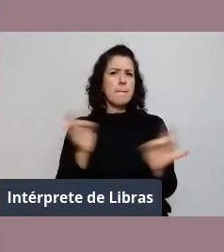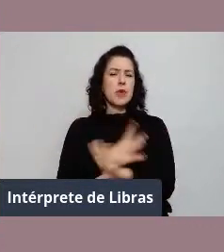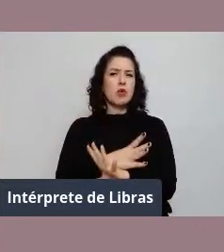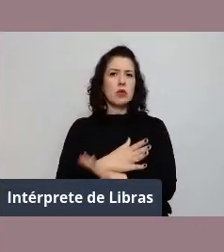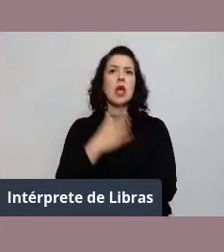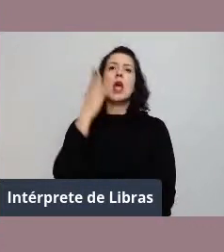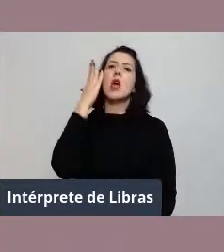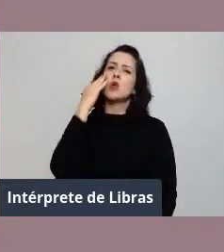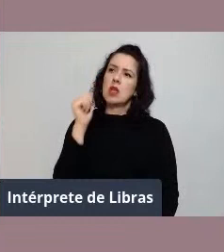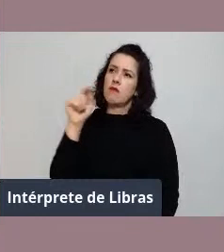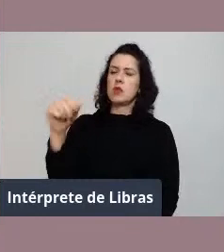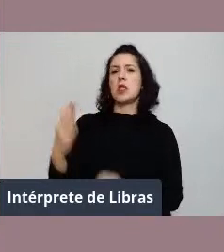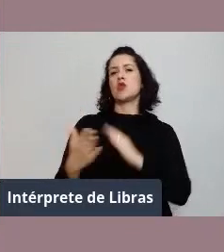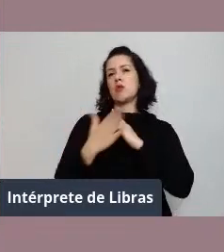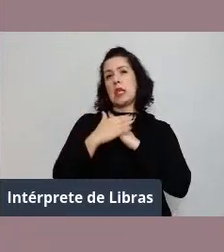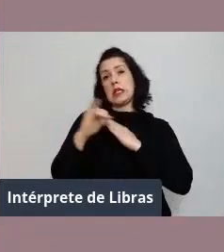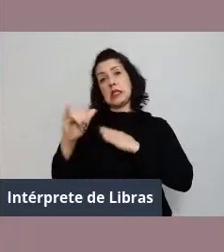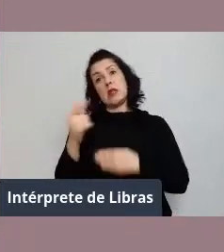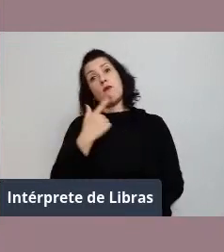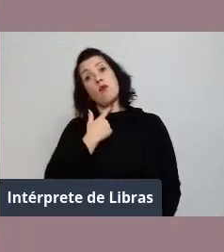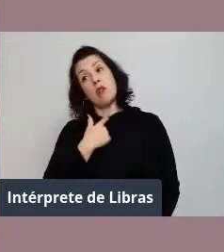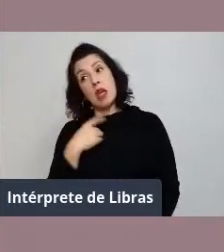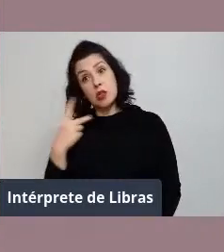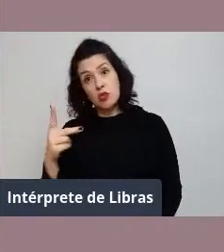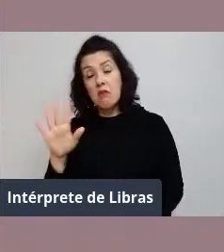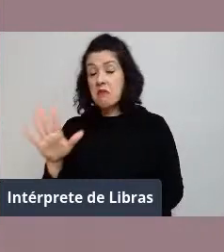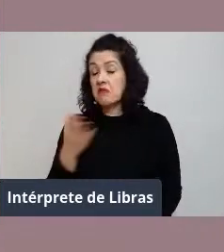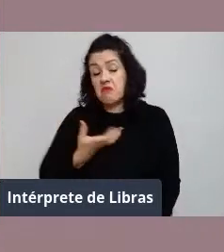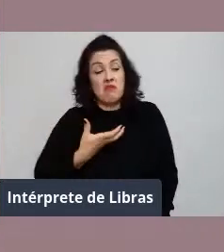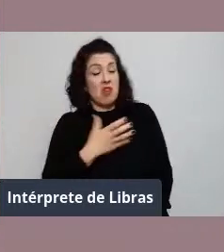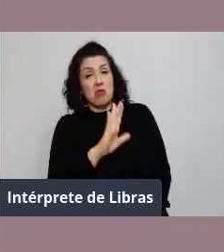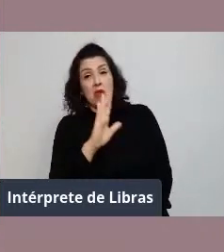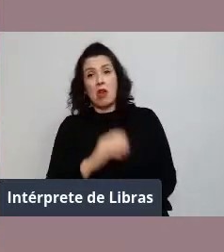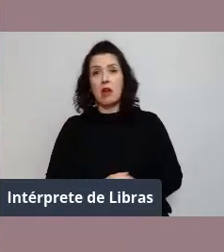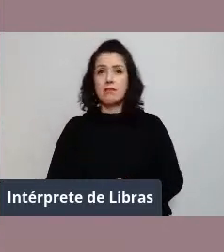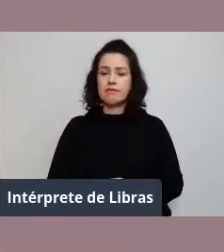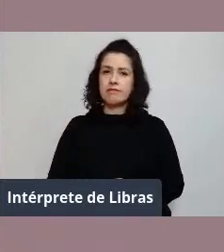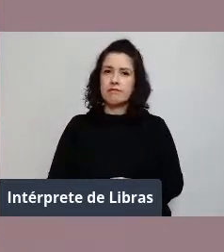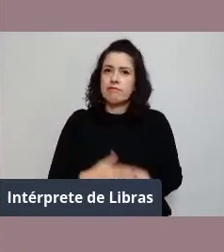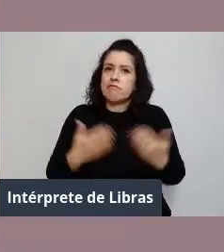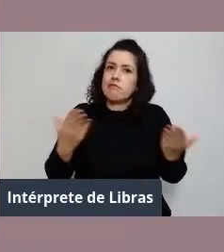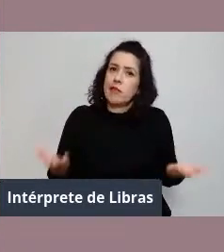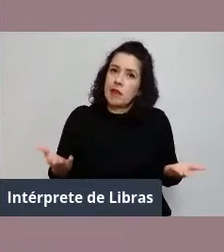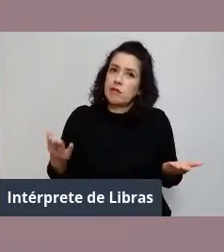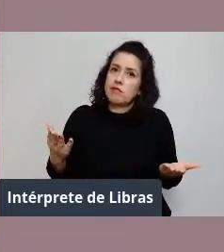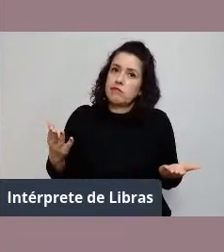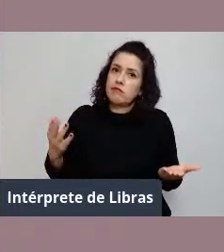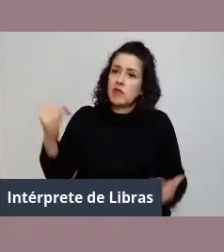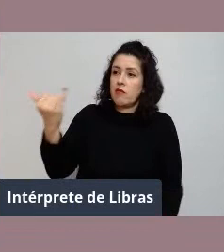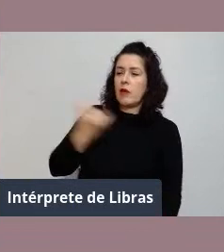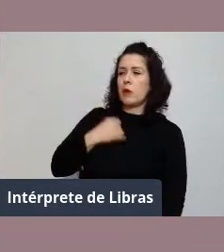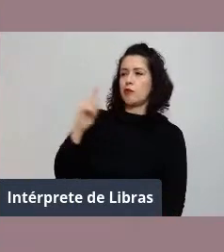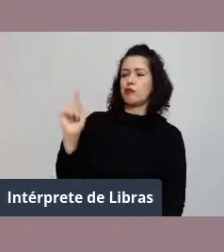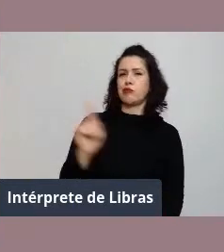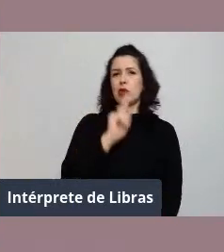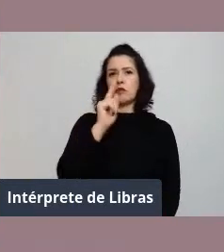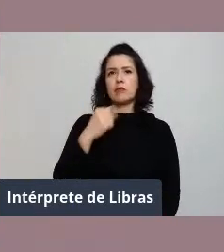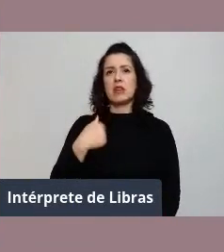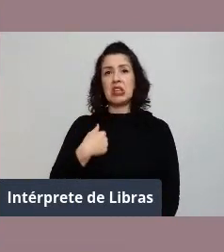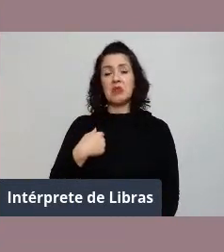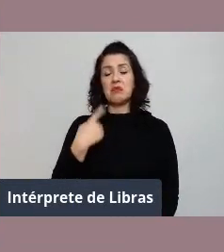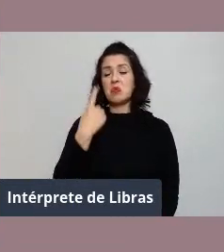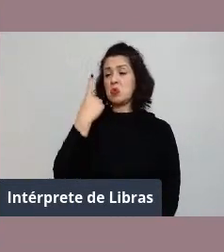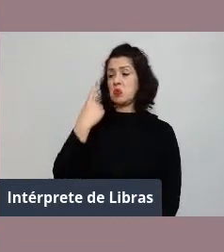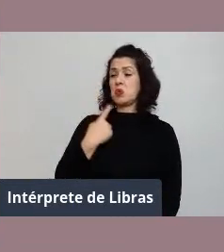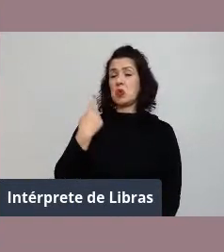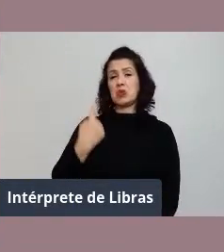você pode me ajudar se quiser, mas você não quer. Prefere dizer não. Estou mais sozinha do que nunca.